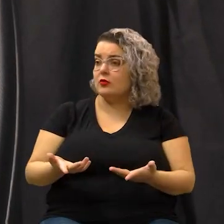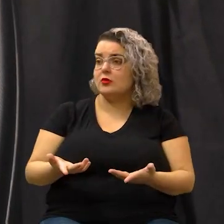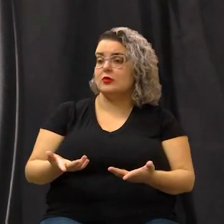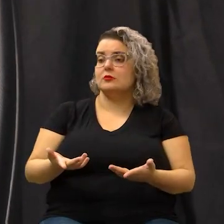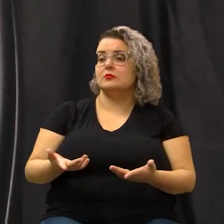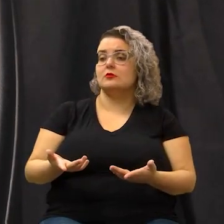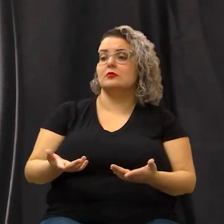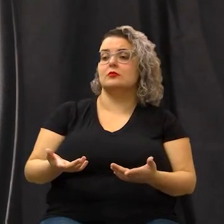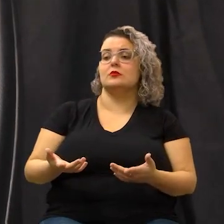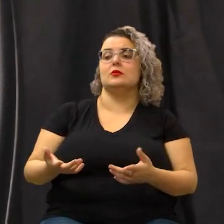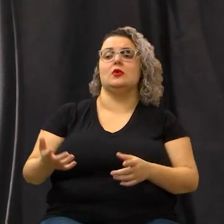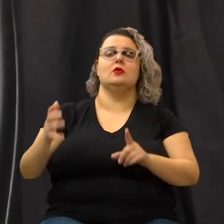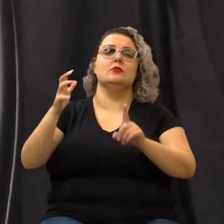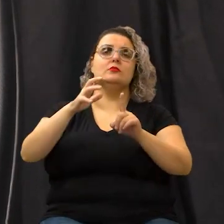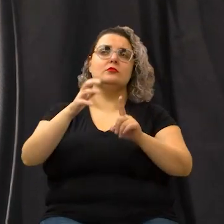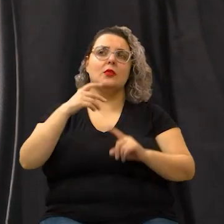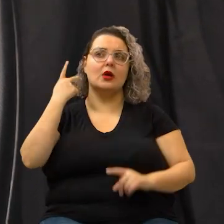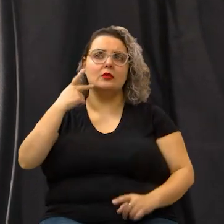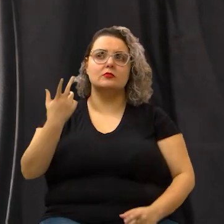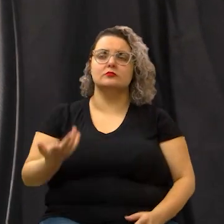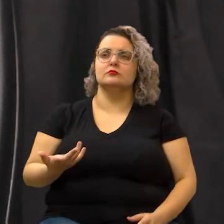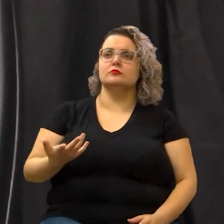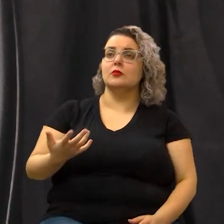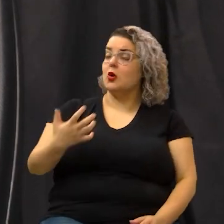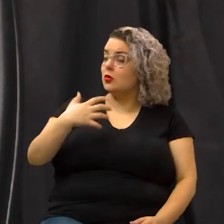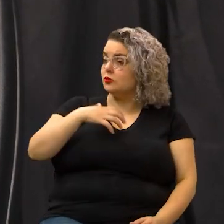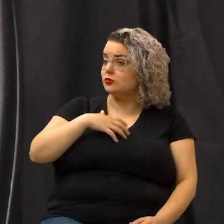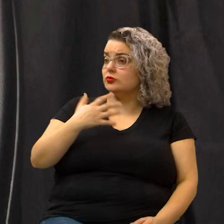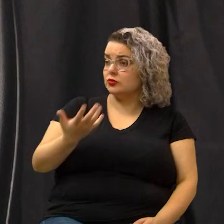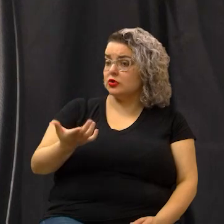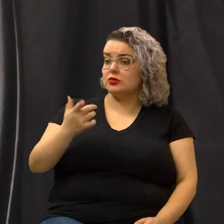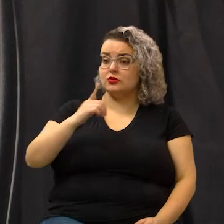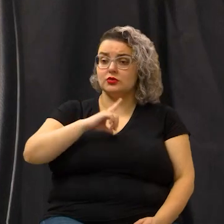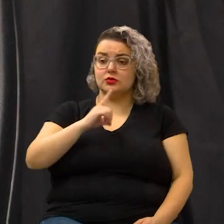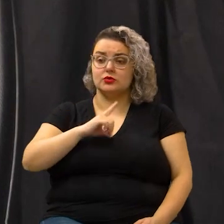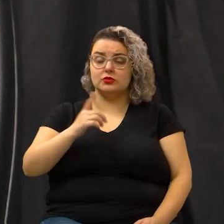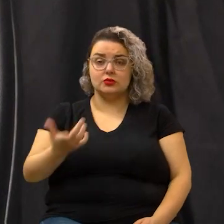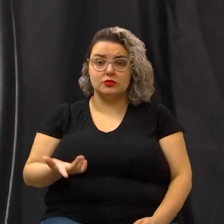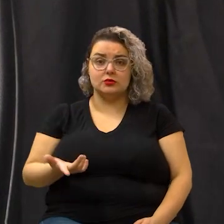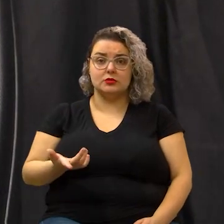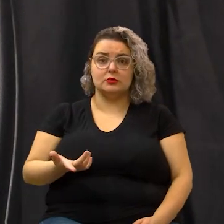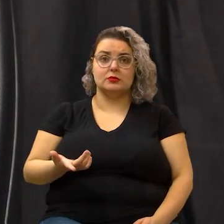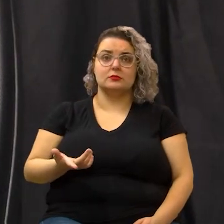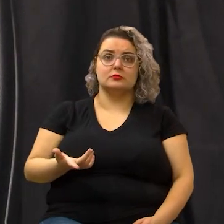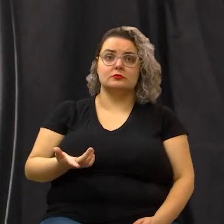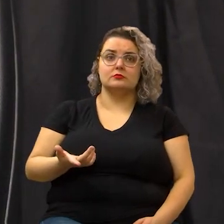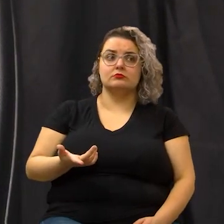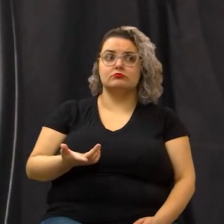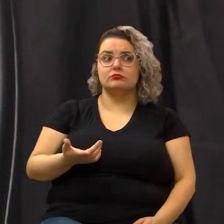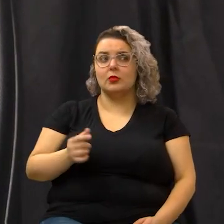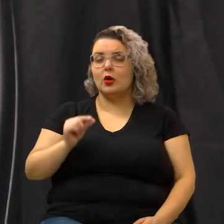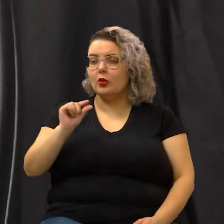para o povo. Então eu vi da influência política um dia uma maneira de ter